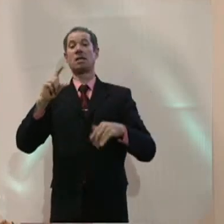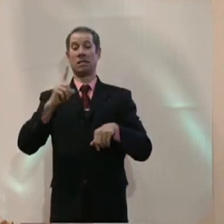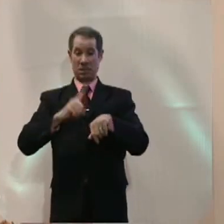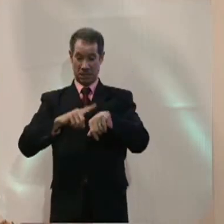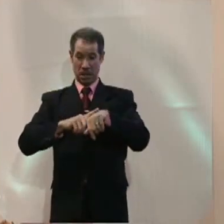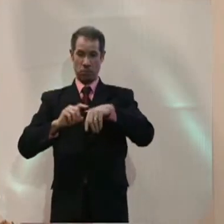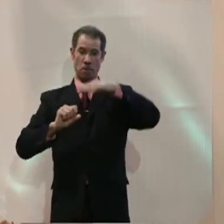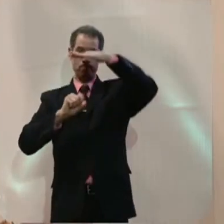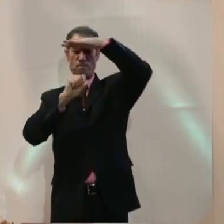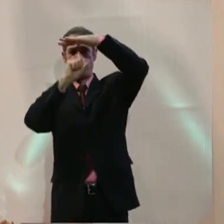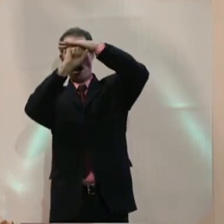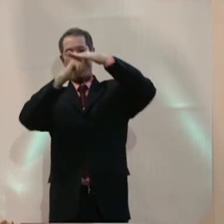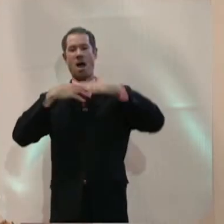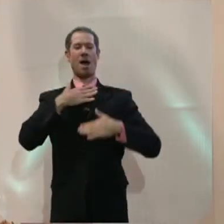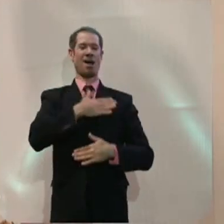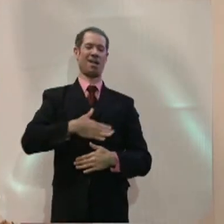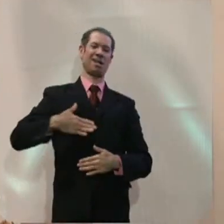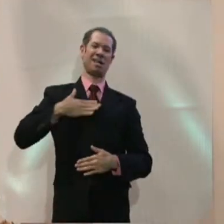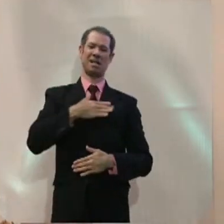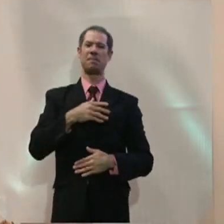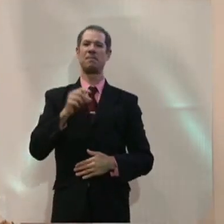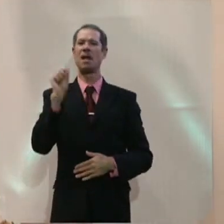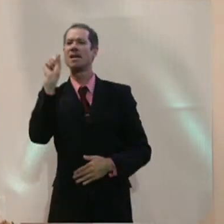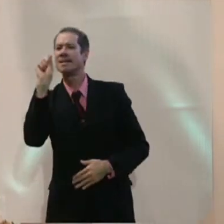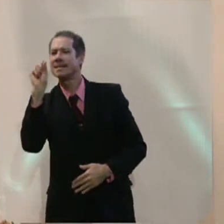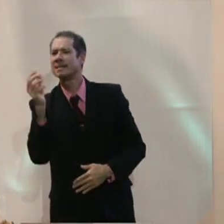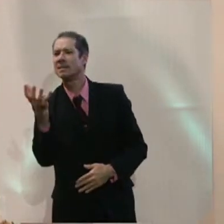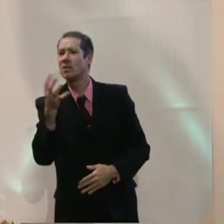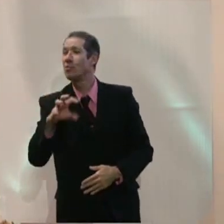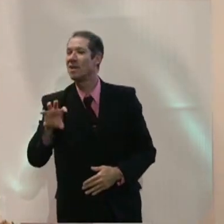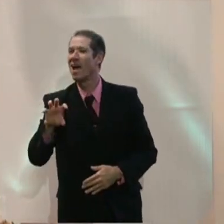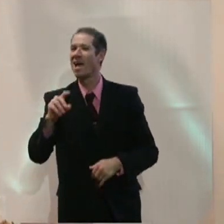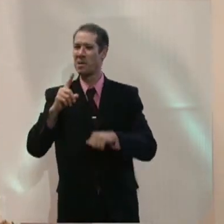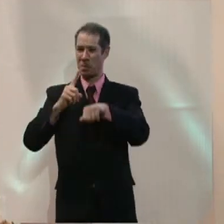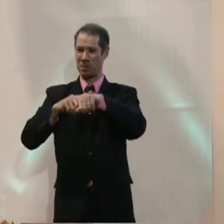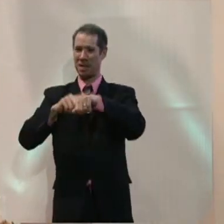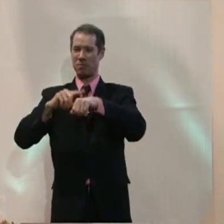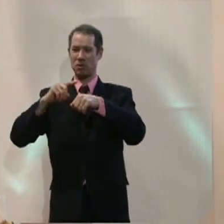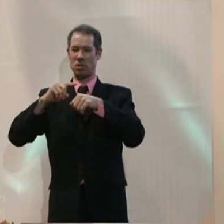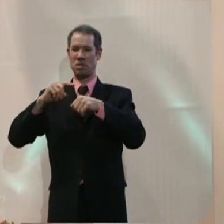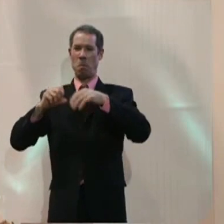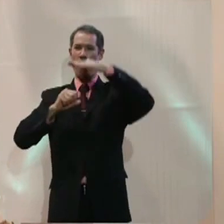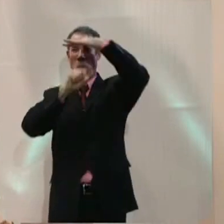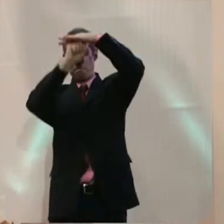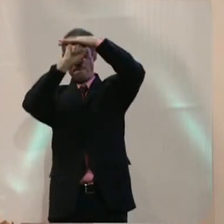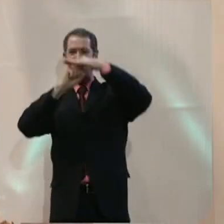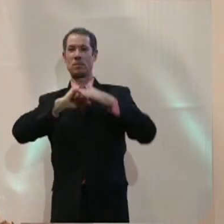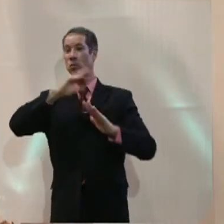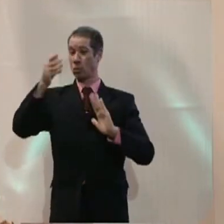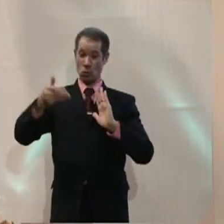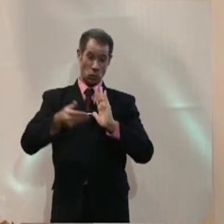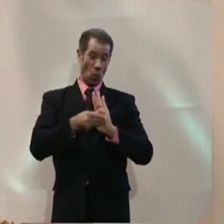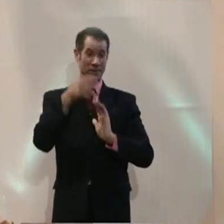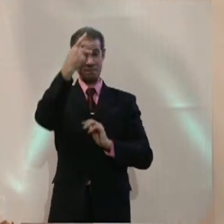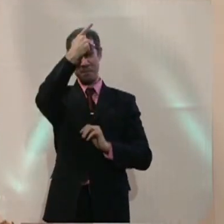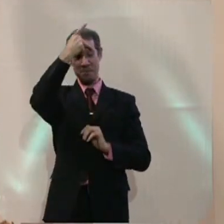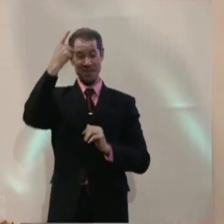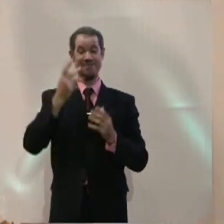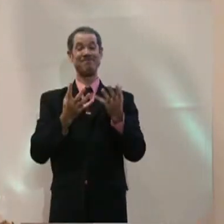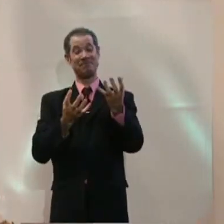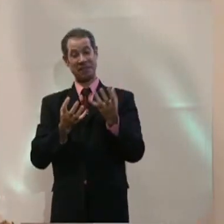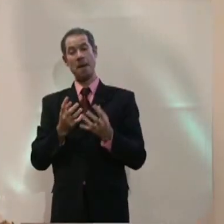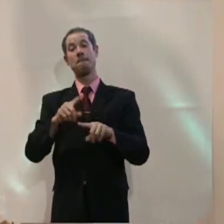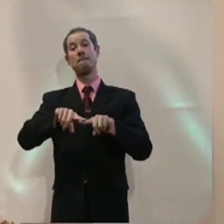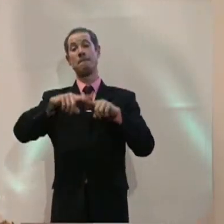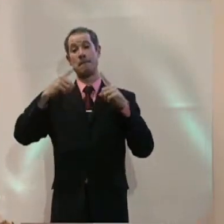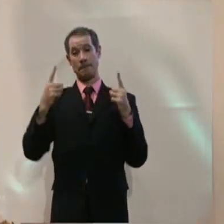agradáveis. Quem não quer, né, ter um tempo de abundância? Todo mundo quer.